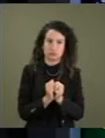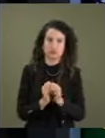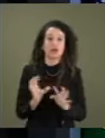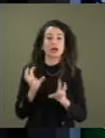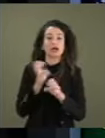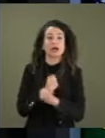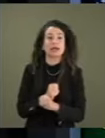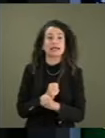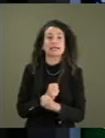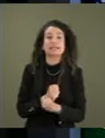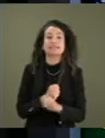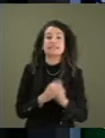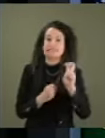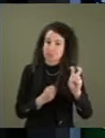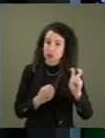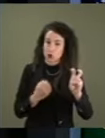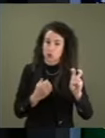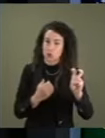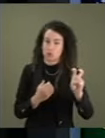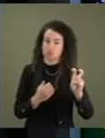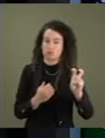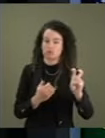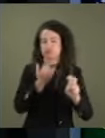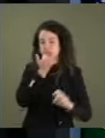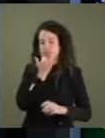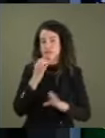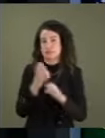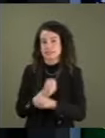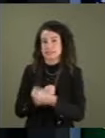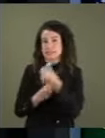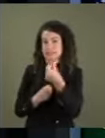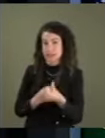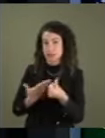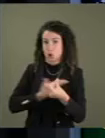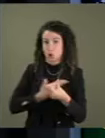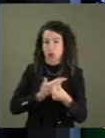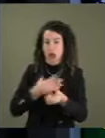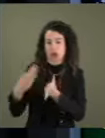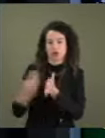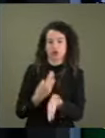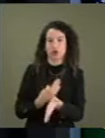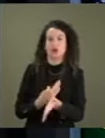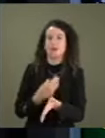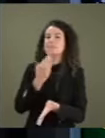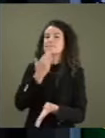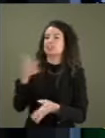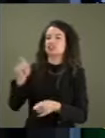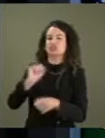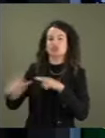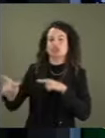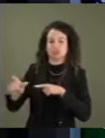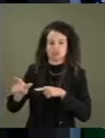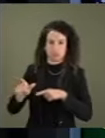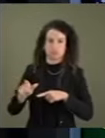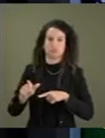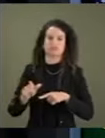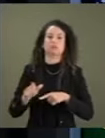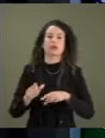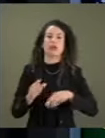4 6 no total colegas que assinaram esse pedido de impeachment. Não há dúvidas que